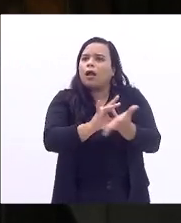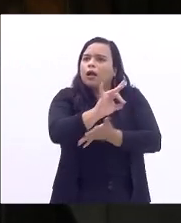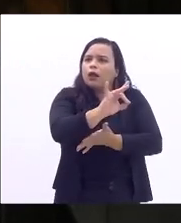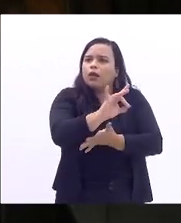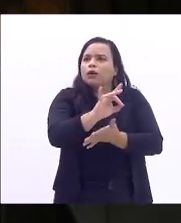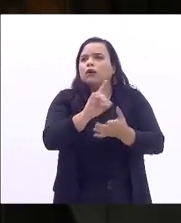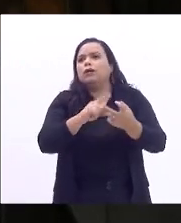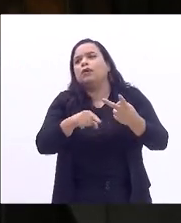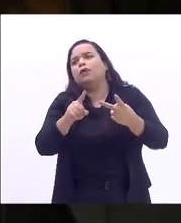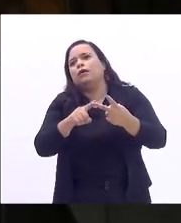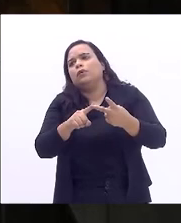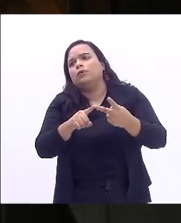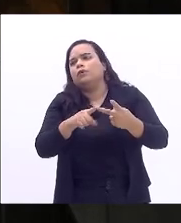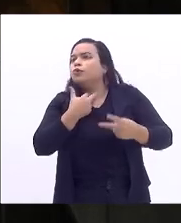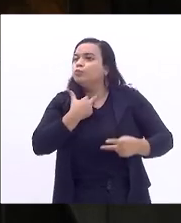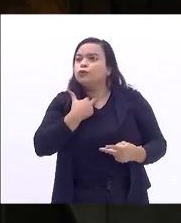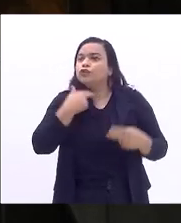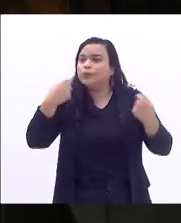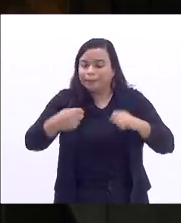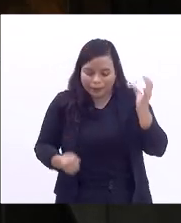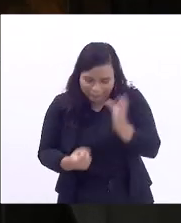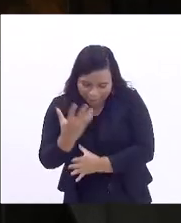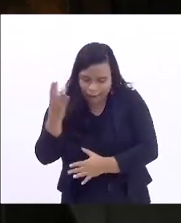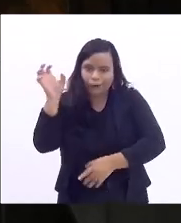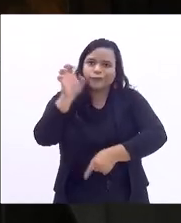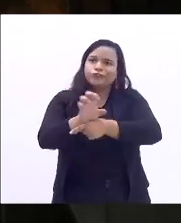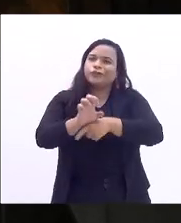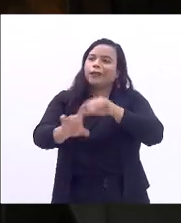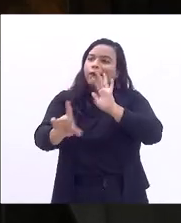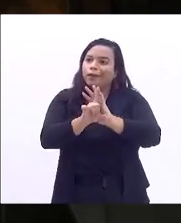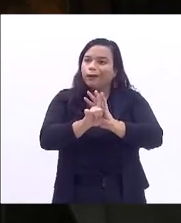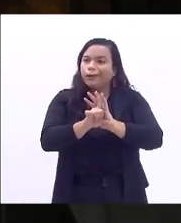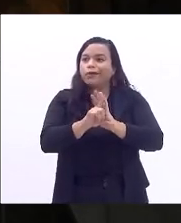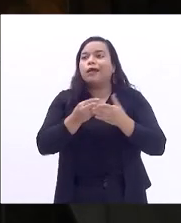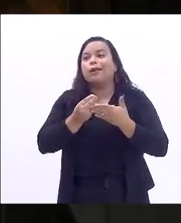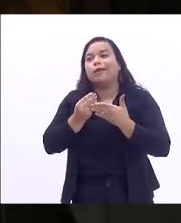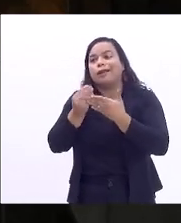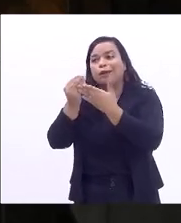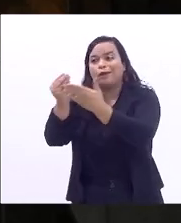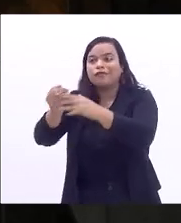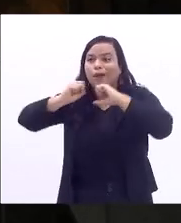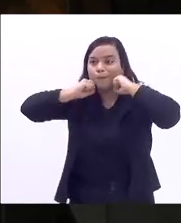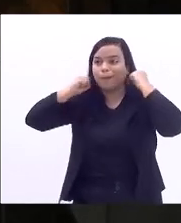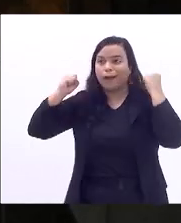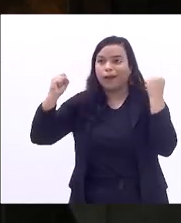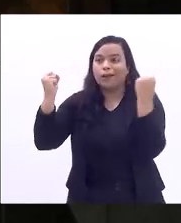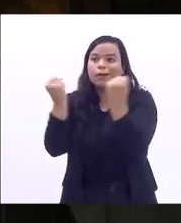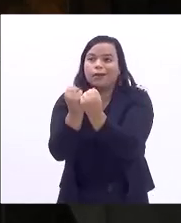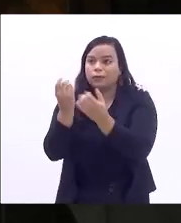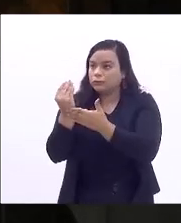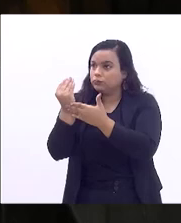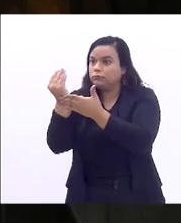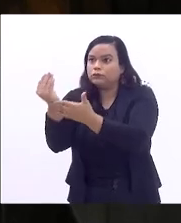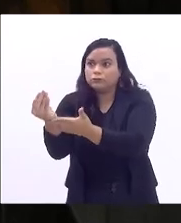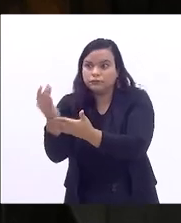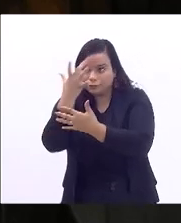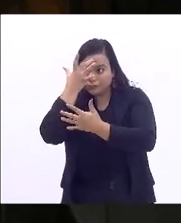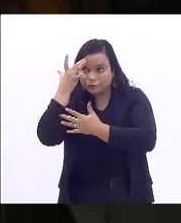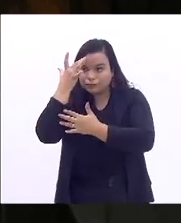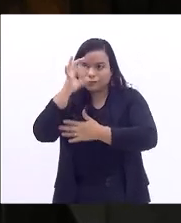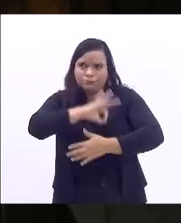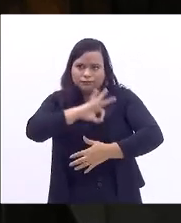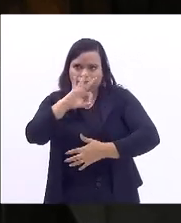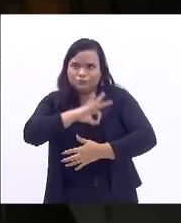não podia a gente tem que fazer uma lei estadual que levar lá na porta do Maracanã para os